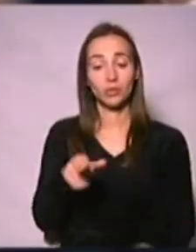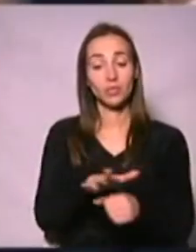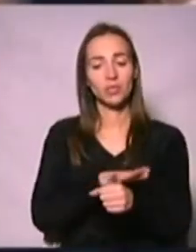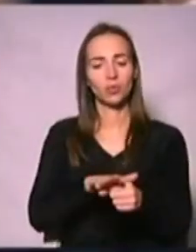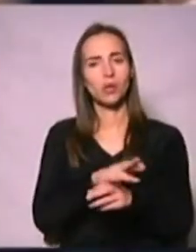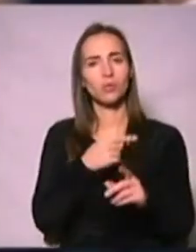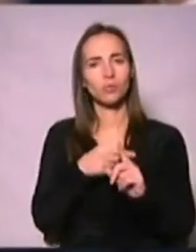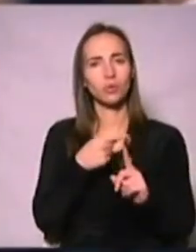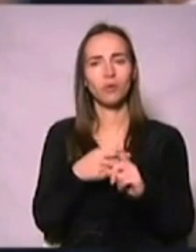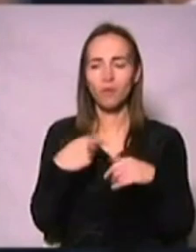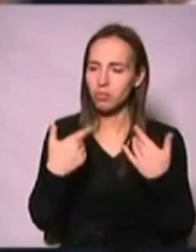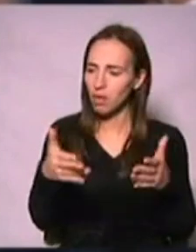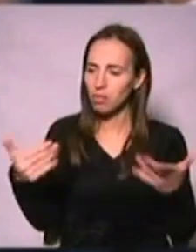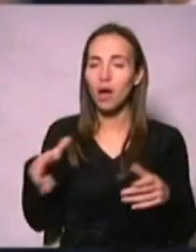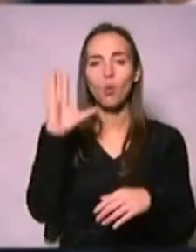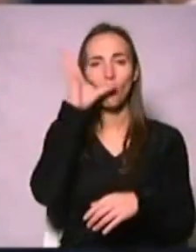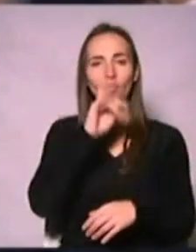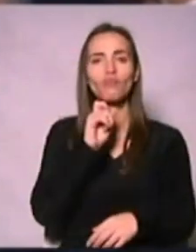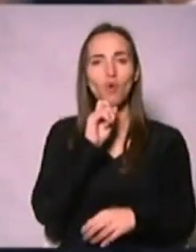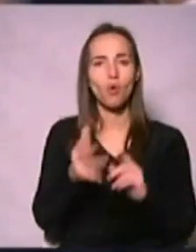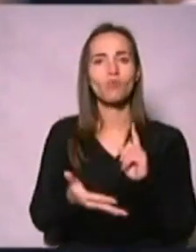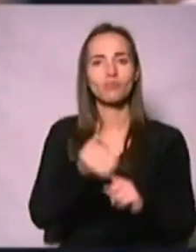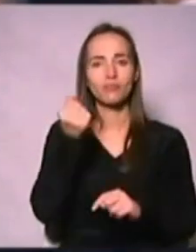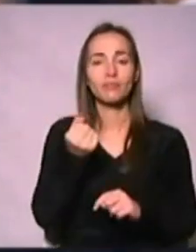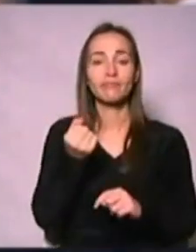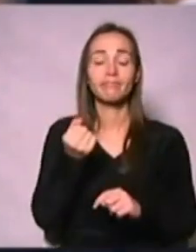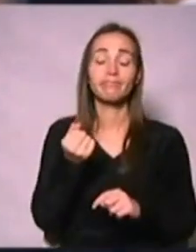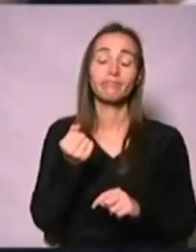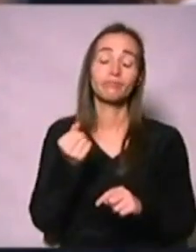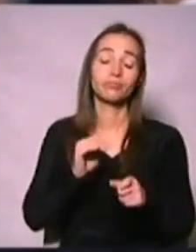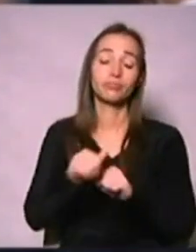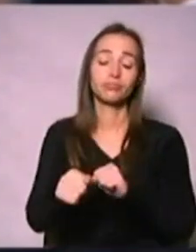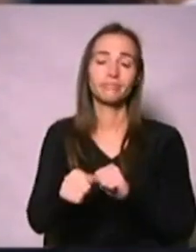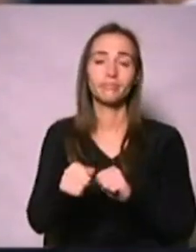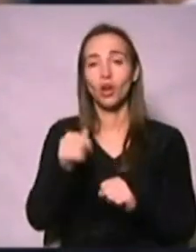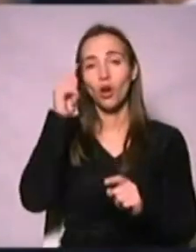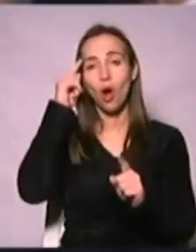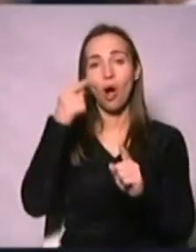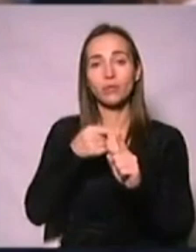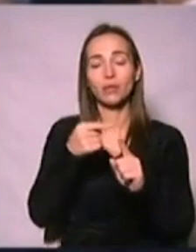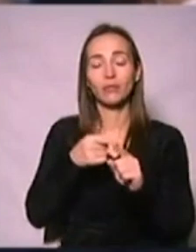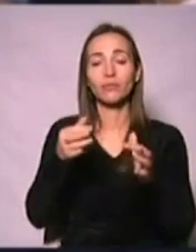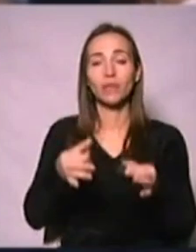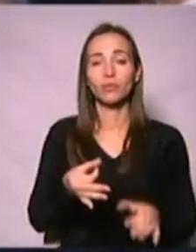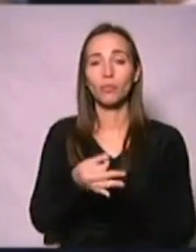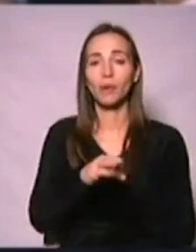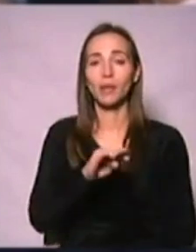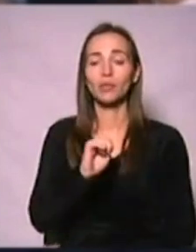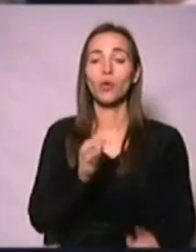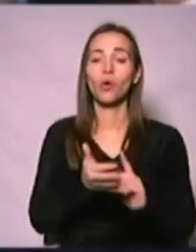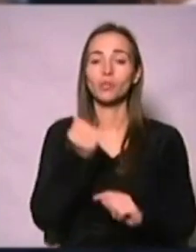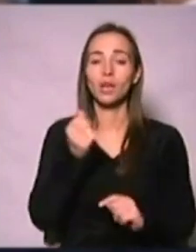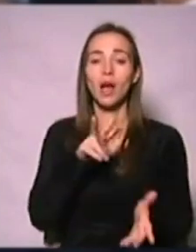conjuntura permitiu por à disposição do governo foram porém lapidados com o objetivo do PS conseguiram obter a